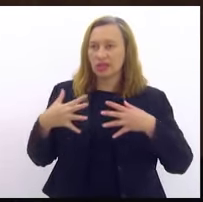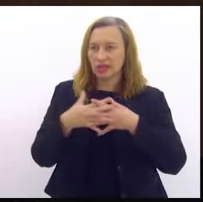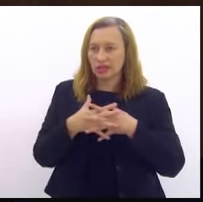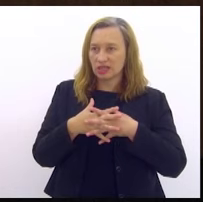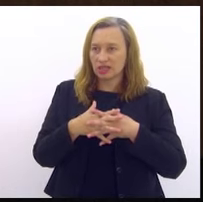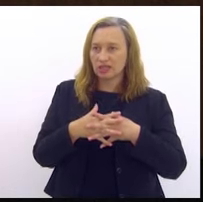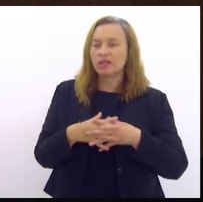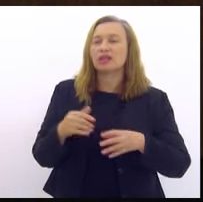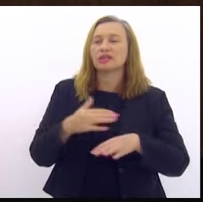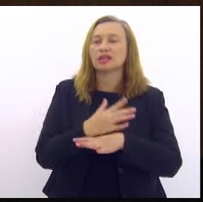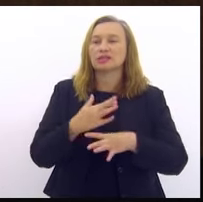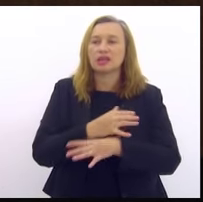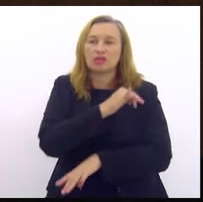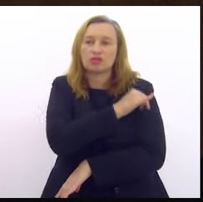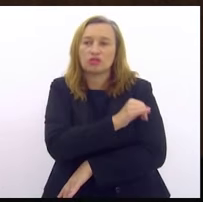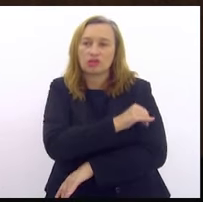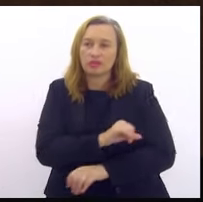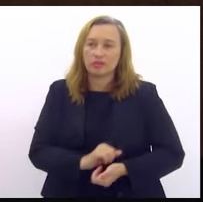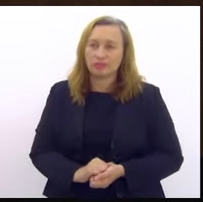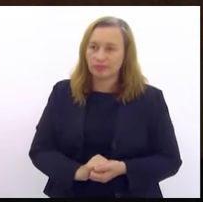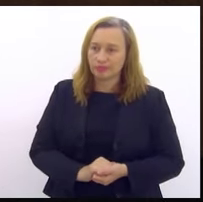à cidade do Rio de Janeiro.